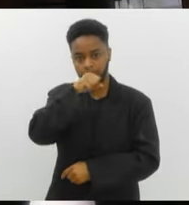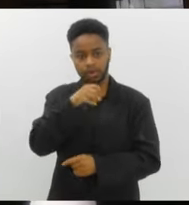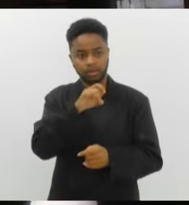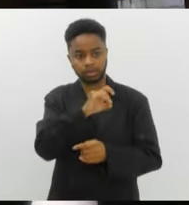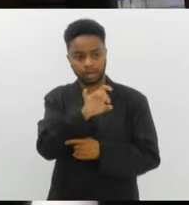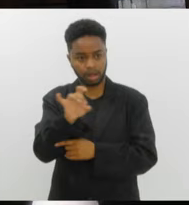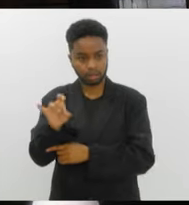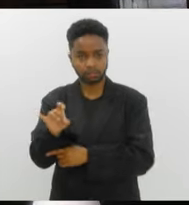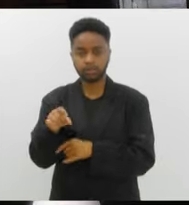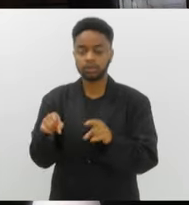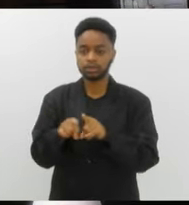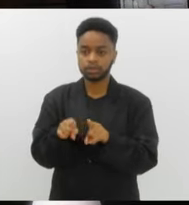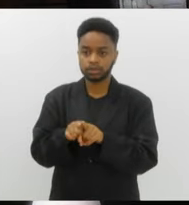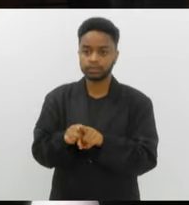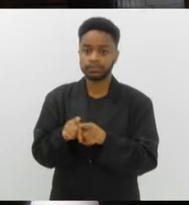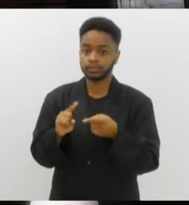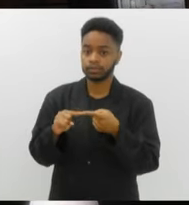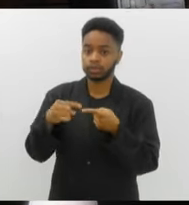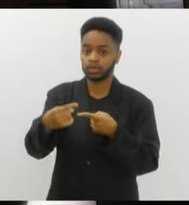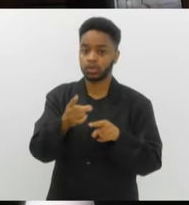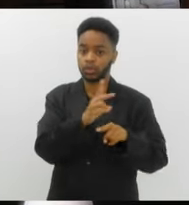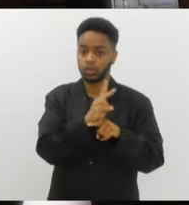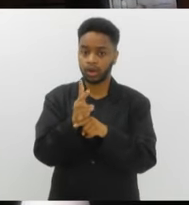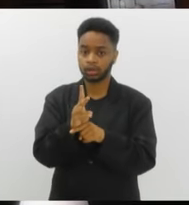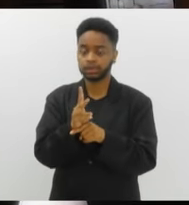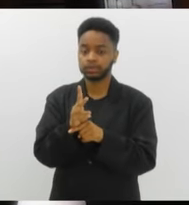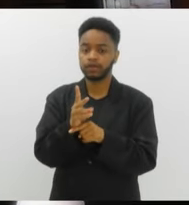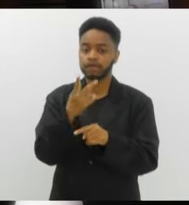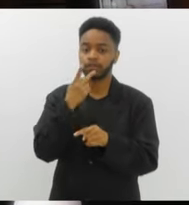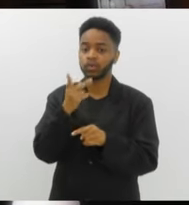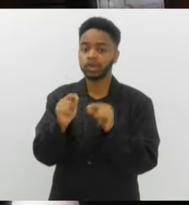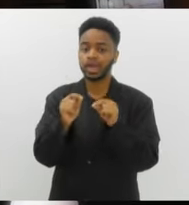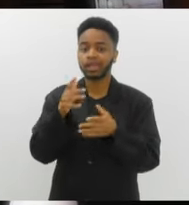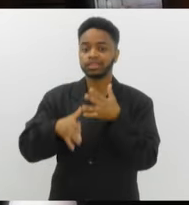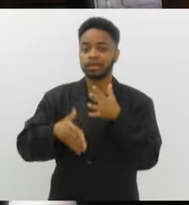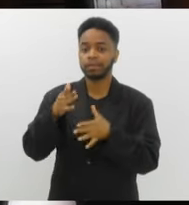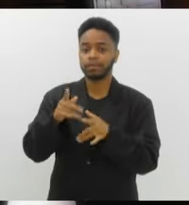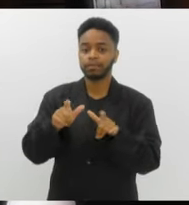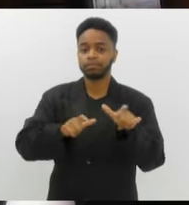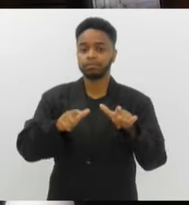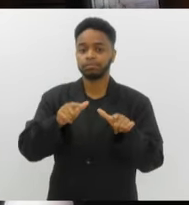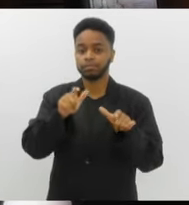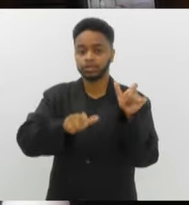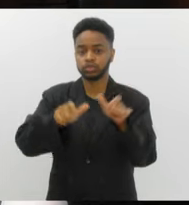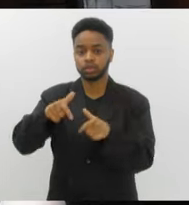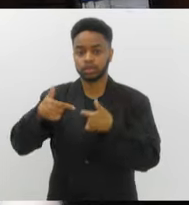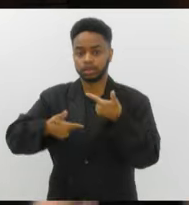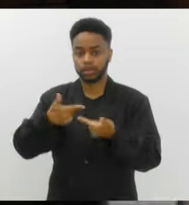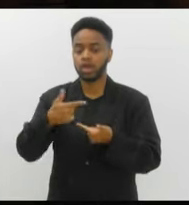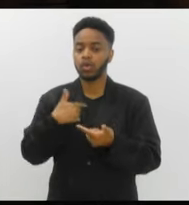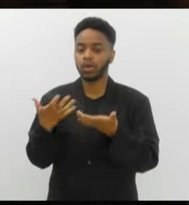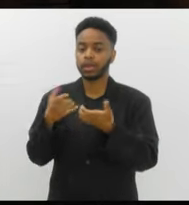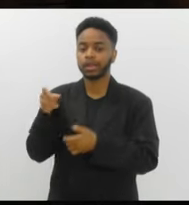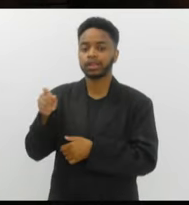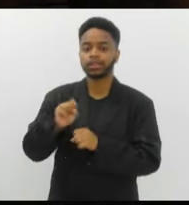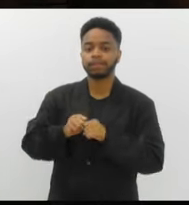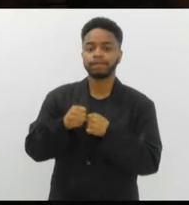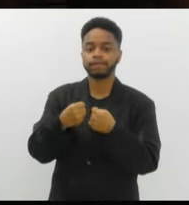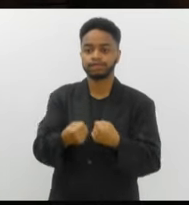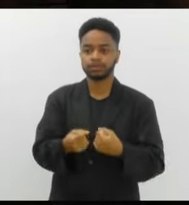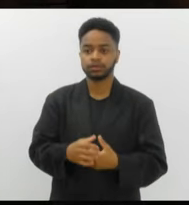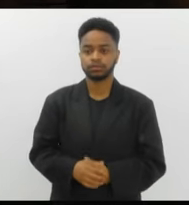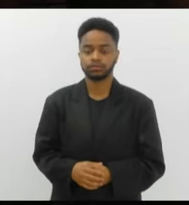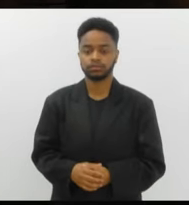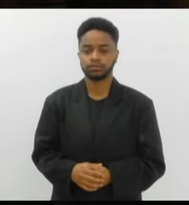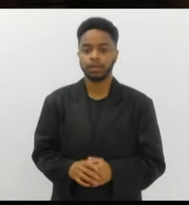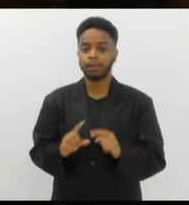e do próprio apaniguado que estaria apurreando o trabalhador. Eu quero ver ele vir aqui defender isso. Não tem peito para defender a indústria da